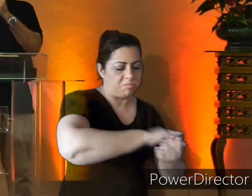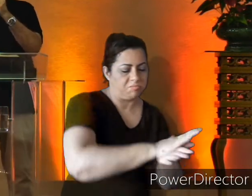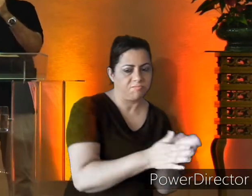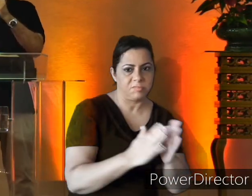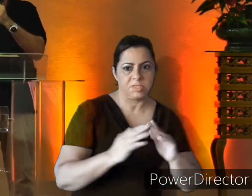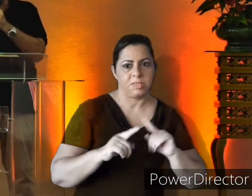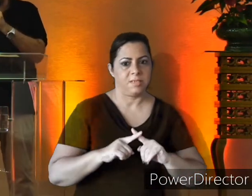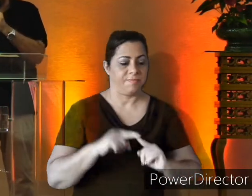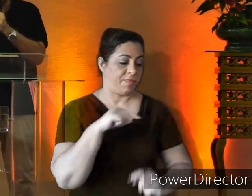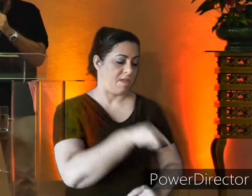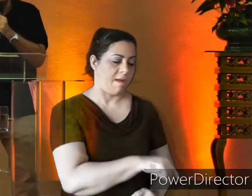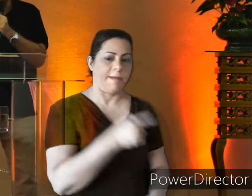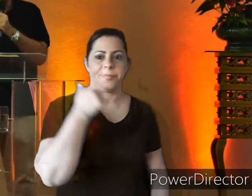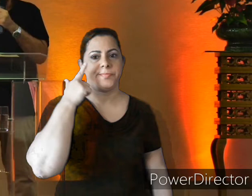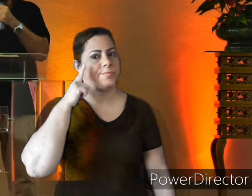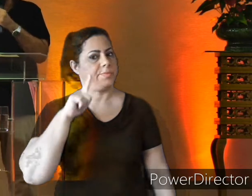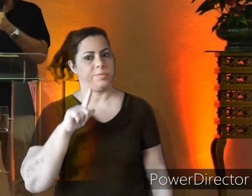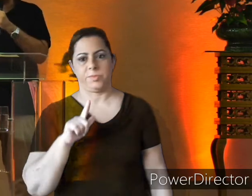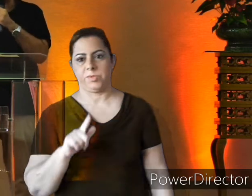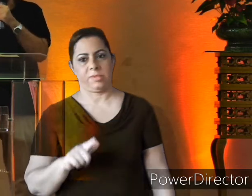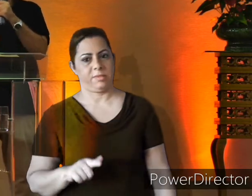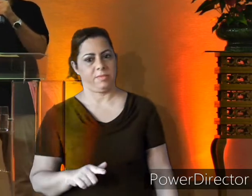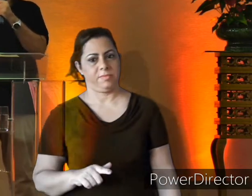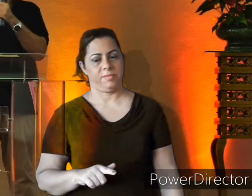igreja. Aí talvez